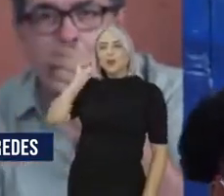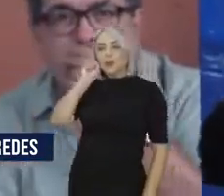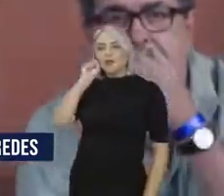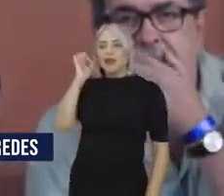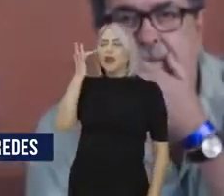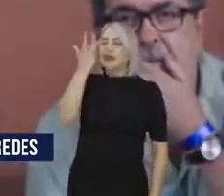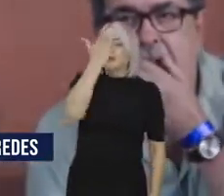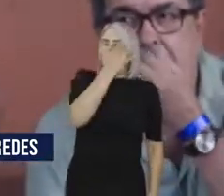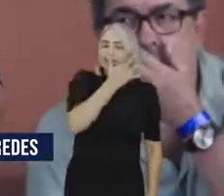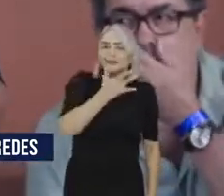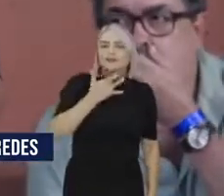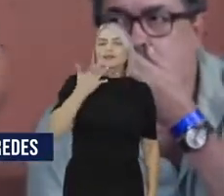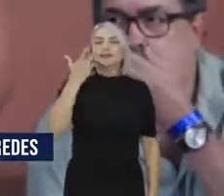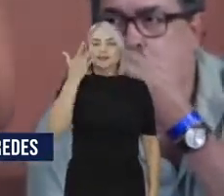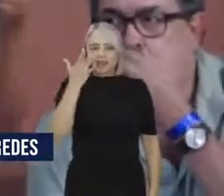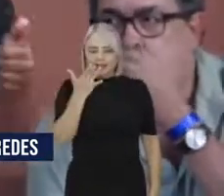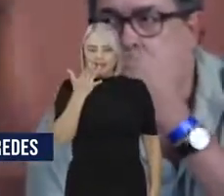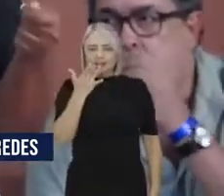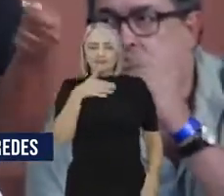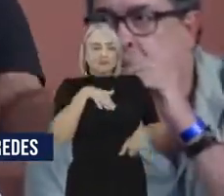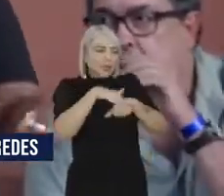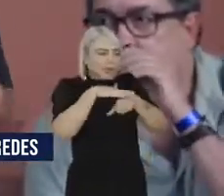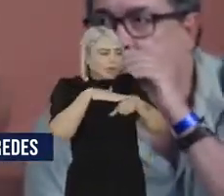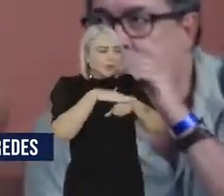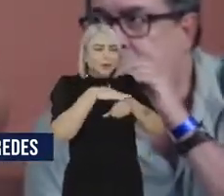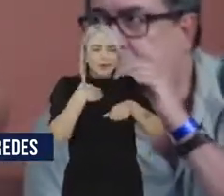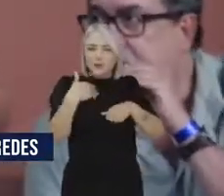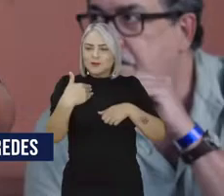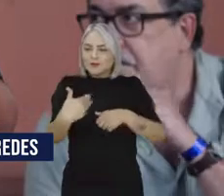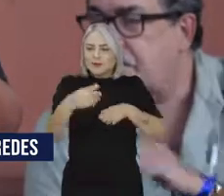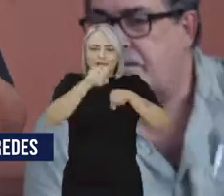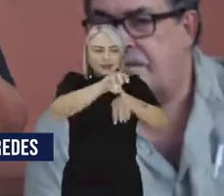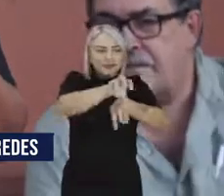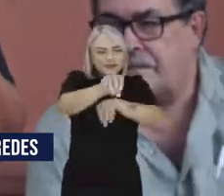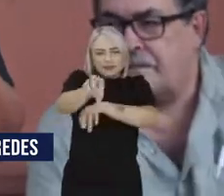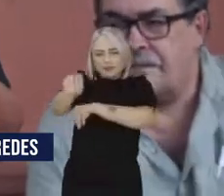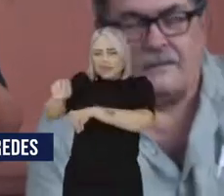pouco com a gente. Para ensinar mais ainda a gente.